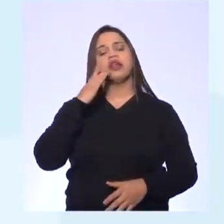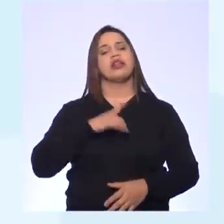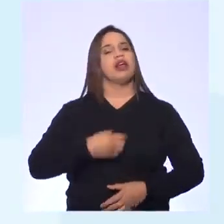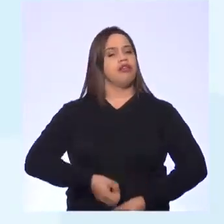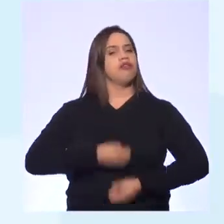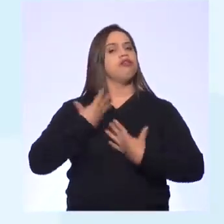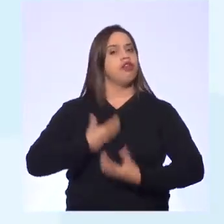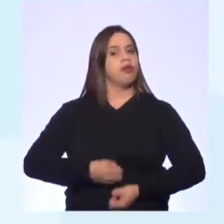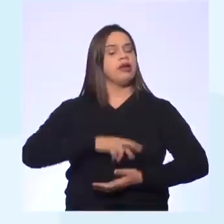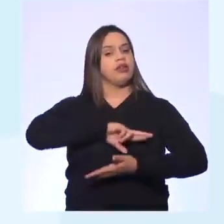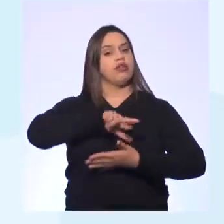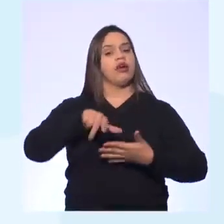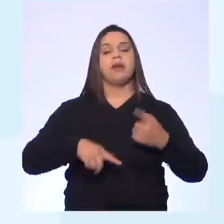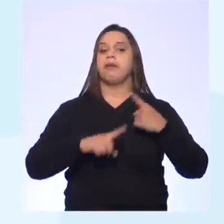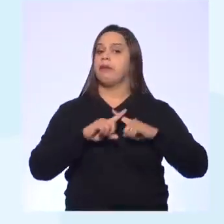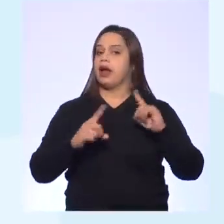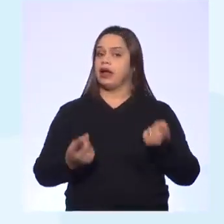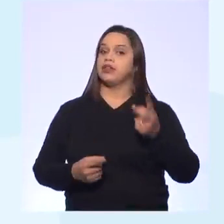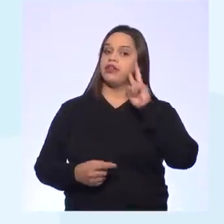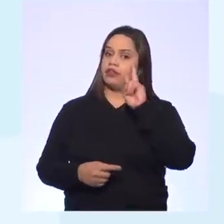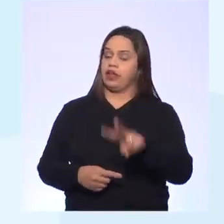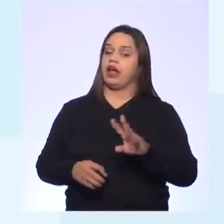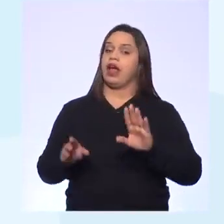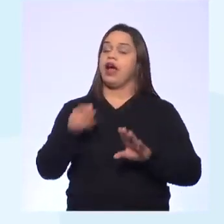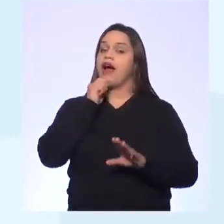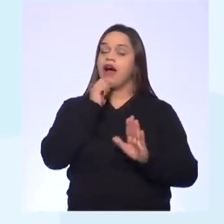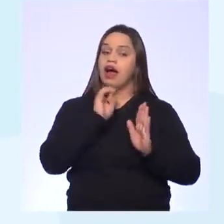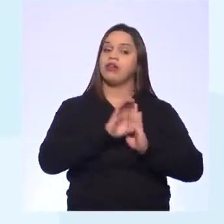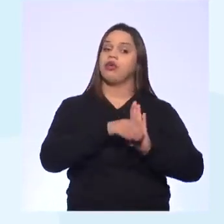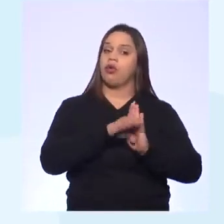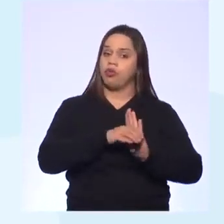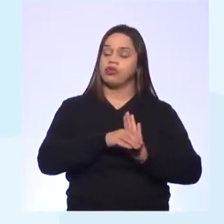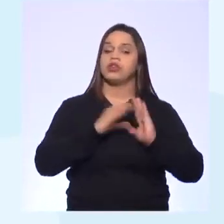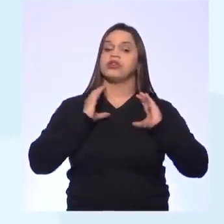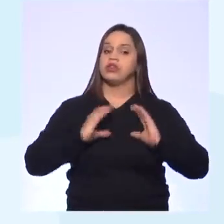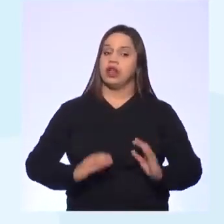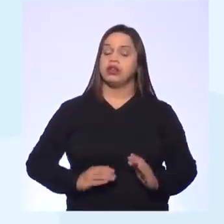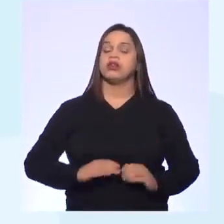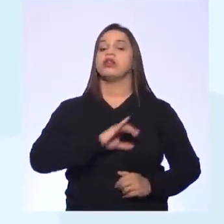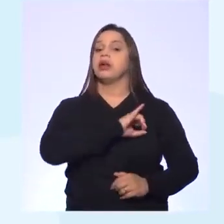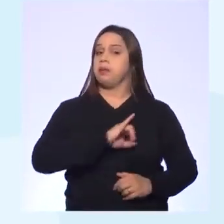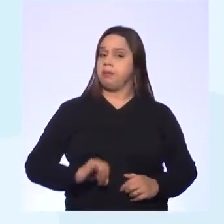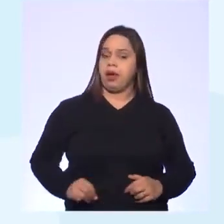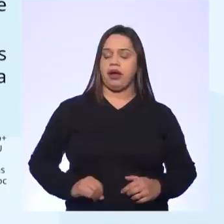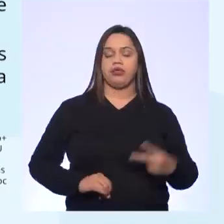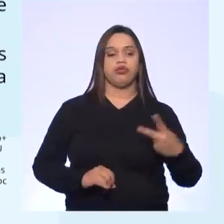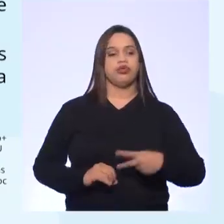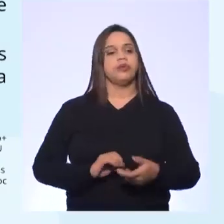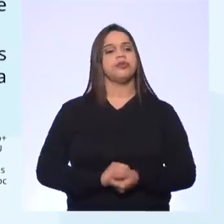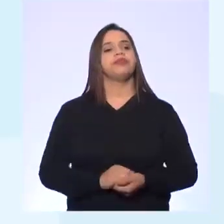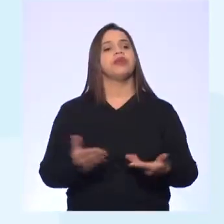só, nós estamos falando ainda sobre o conceito de cidadania e império, está bem? Agora eu quero saber aqui,